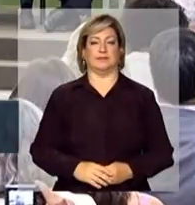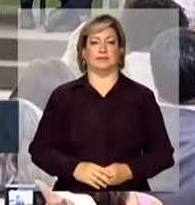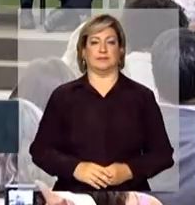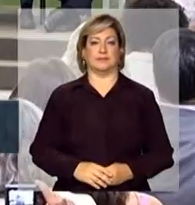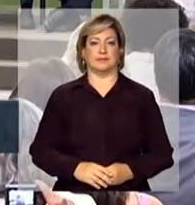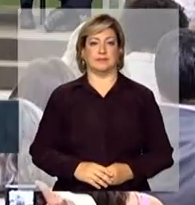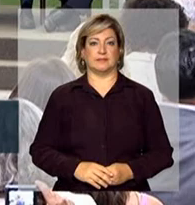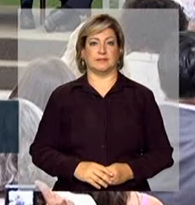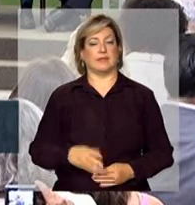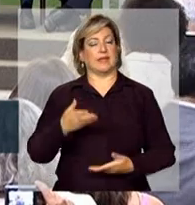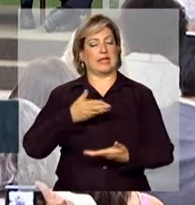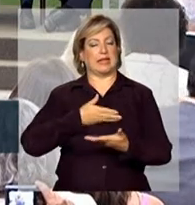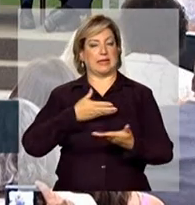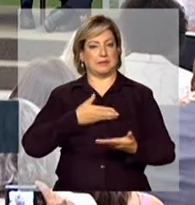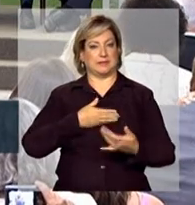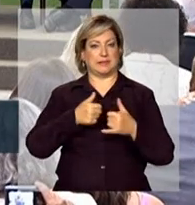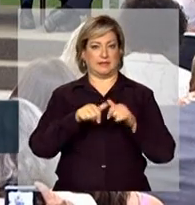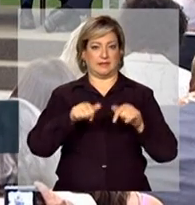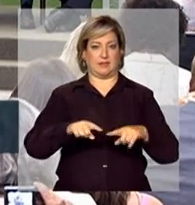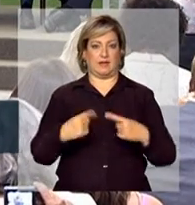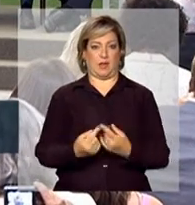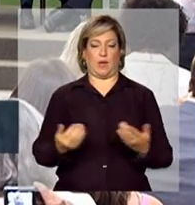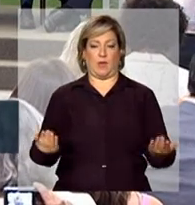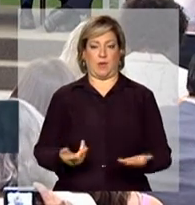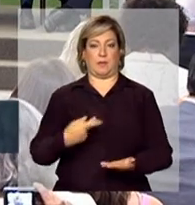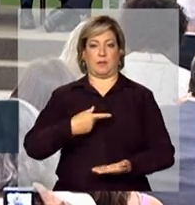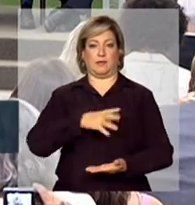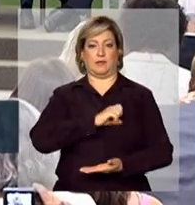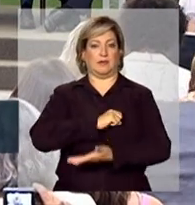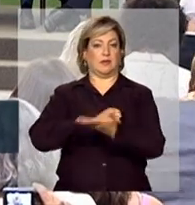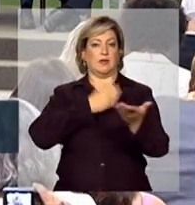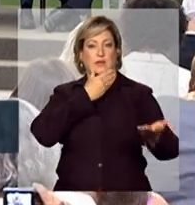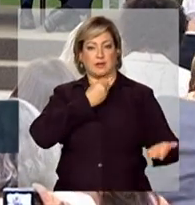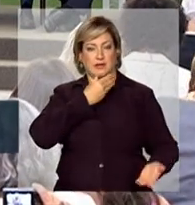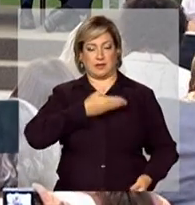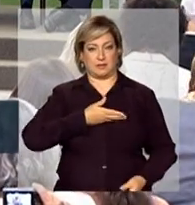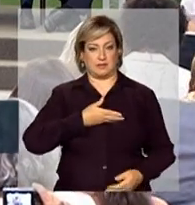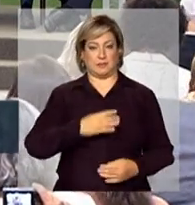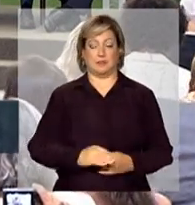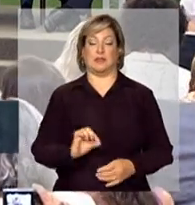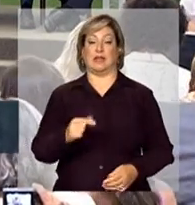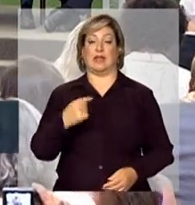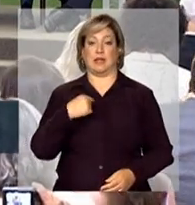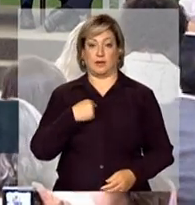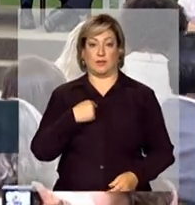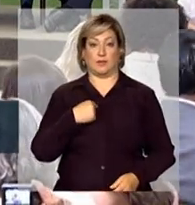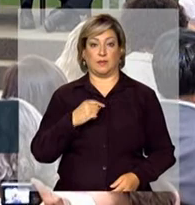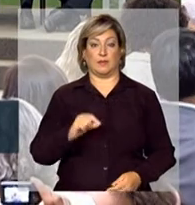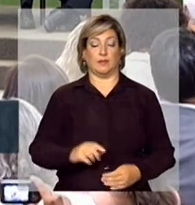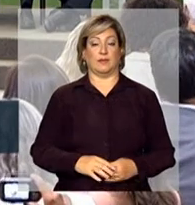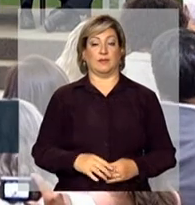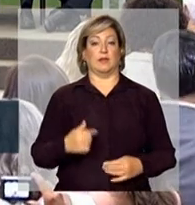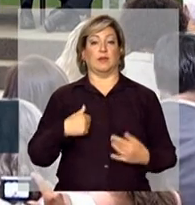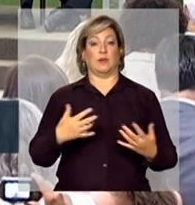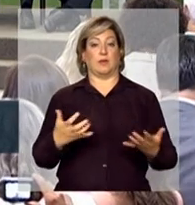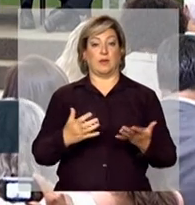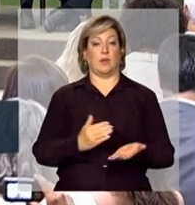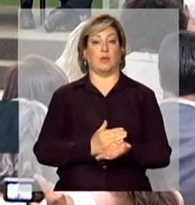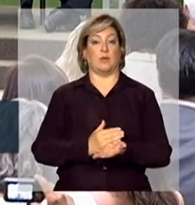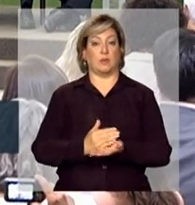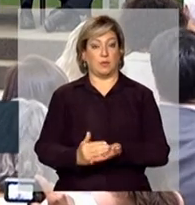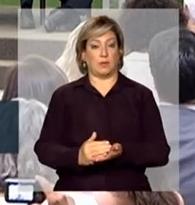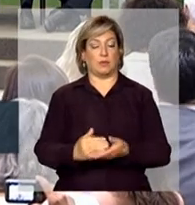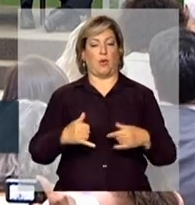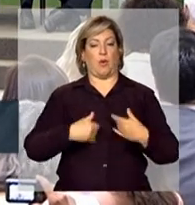Olá minhas queridas amigas aqui presentes meu queridos amigos eu quero iniciar